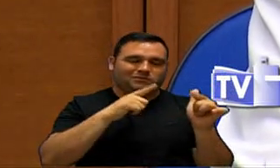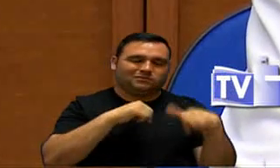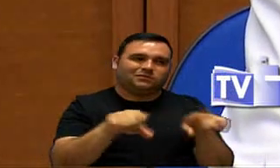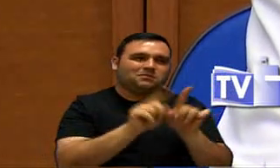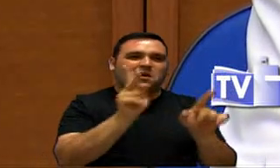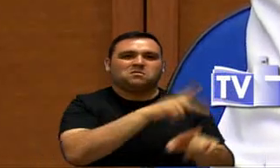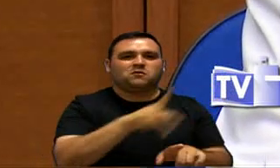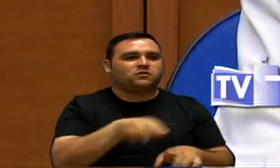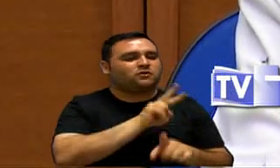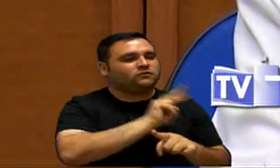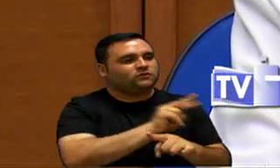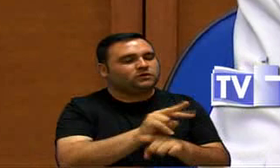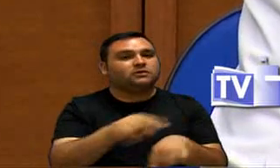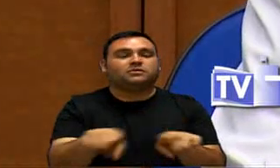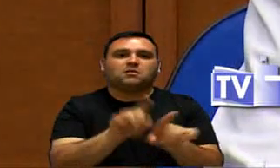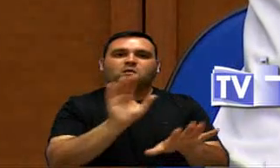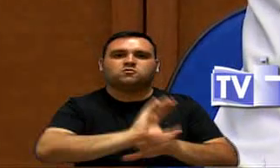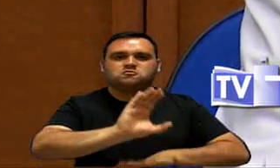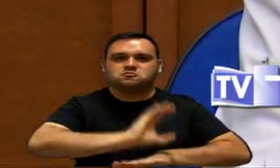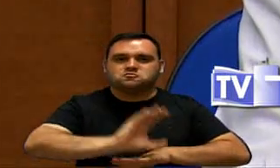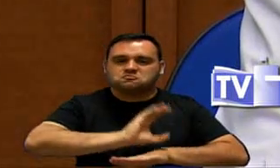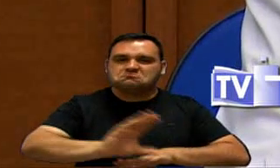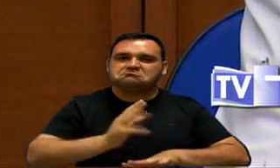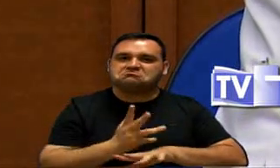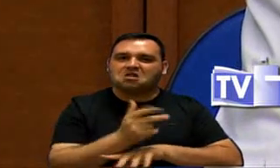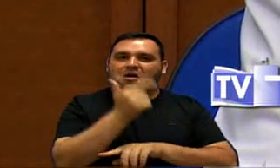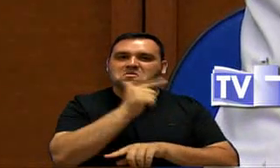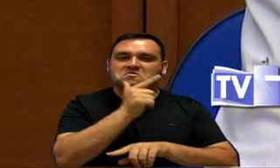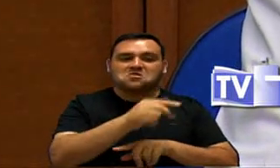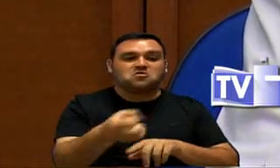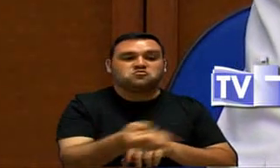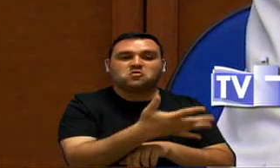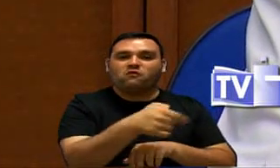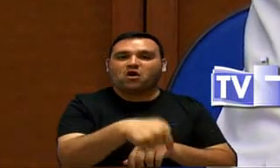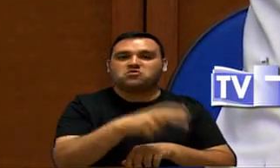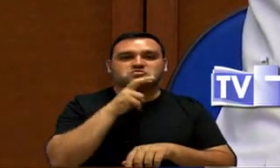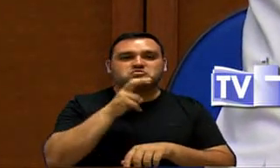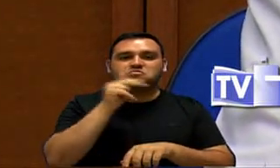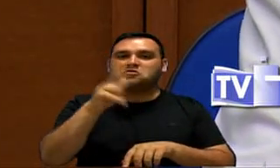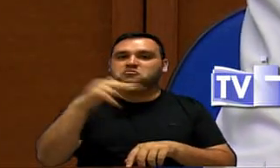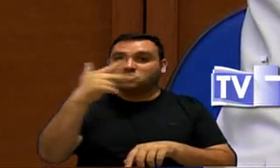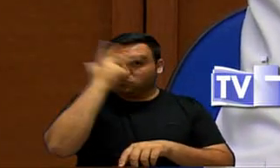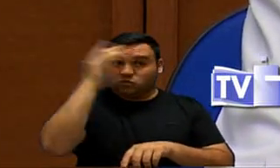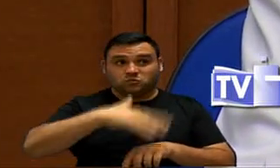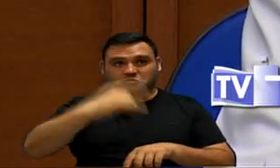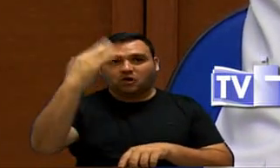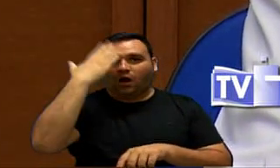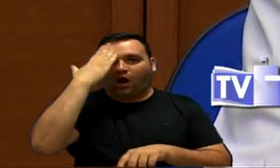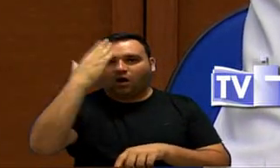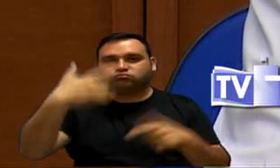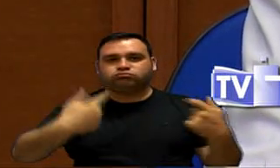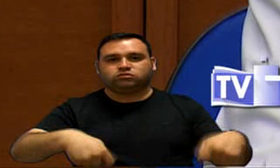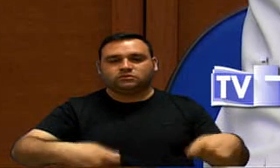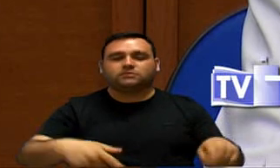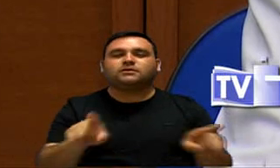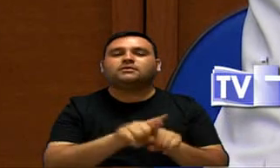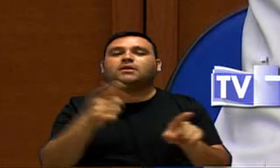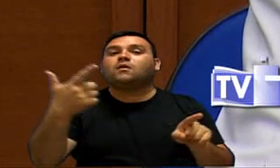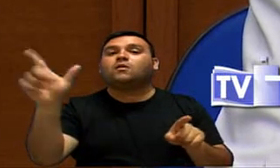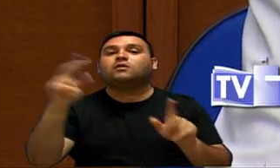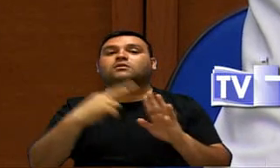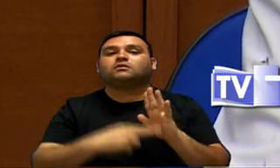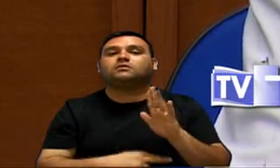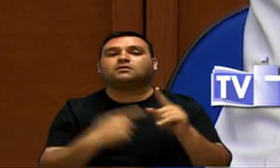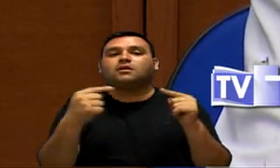professor, supervisor, fez o curso. É uma coisa nova, pioneira, acho que todos deveriam saber também. E essa questão